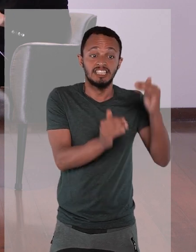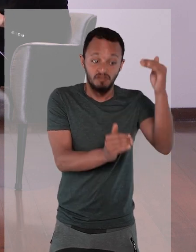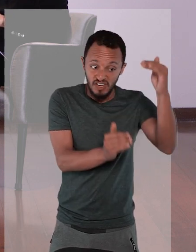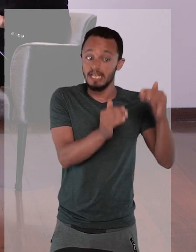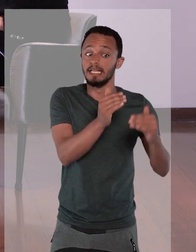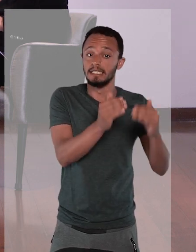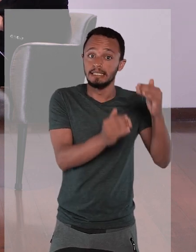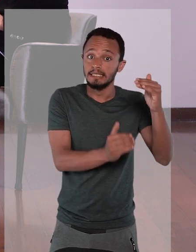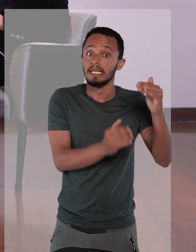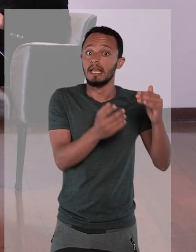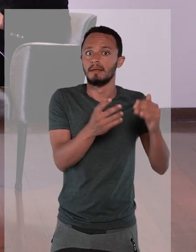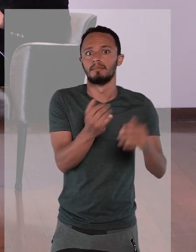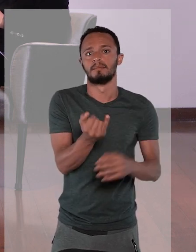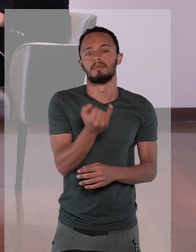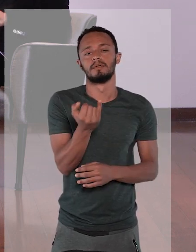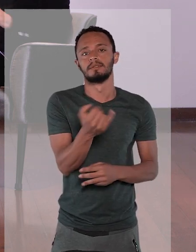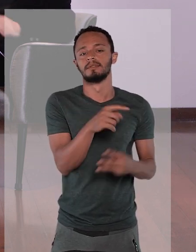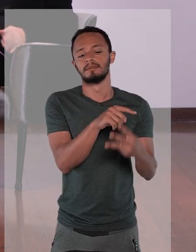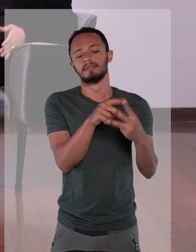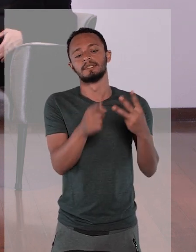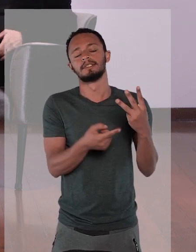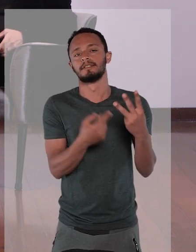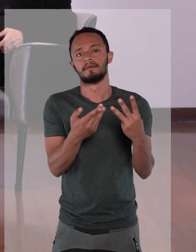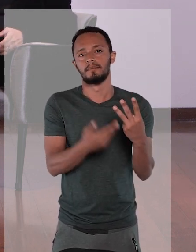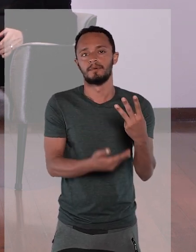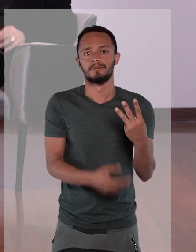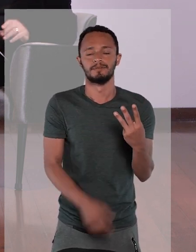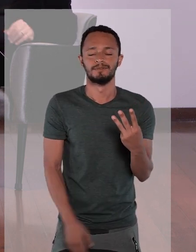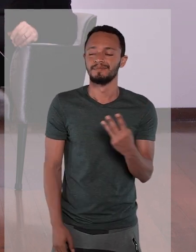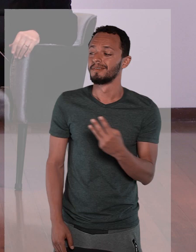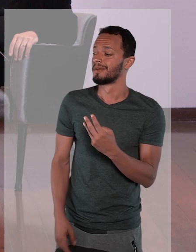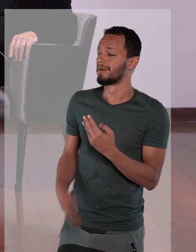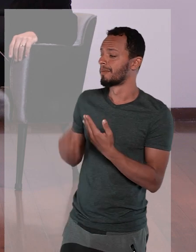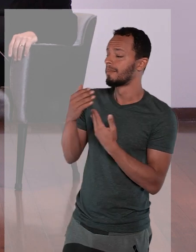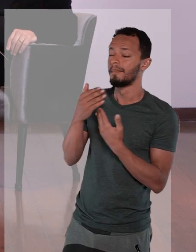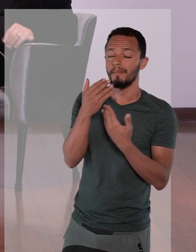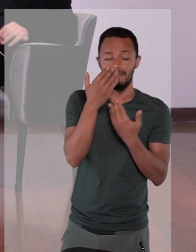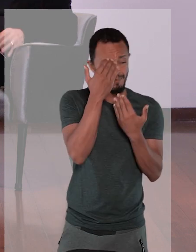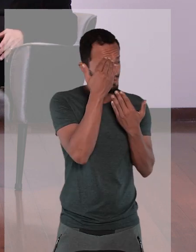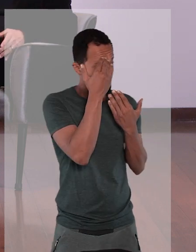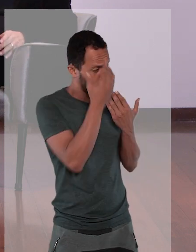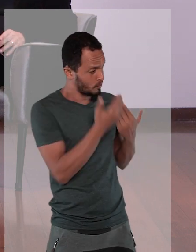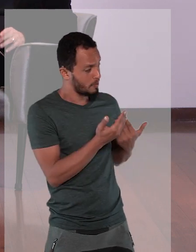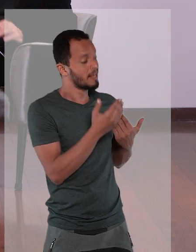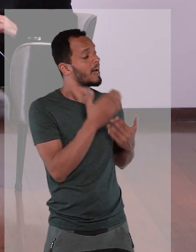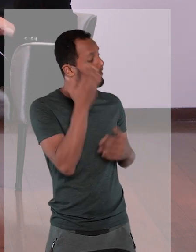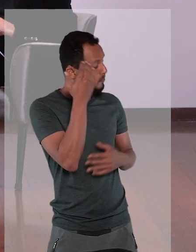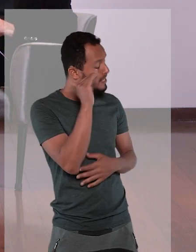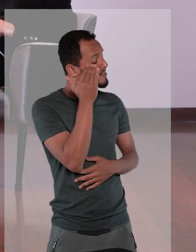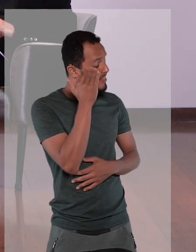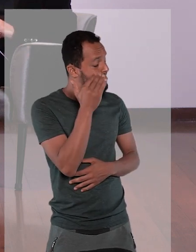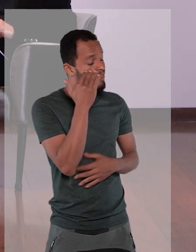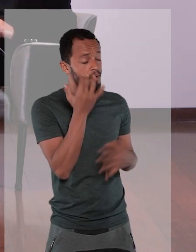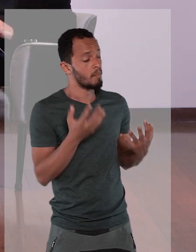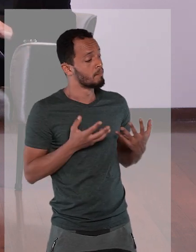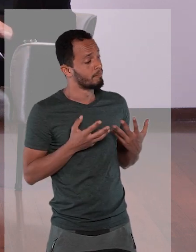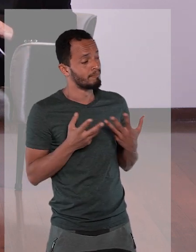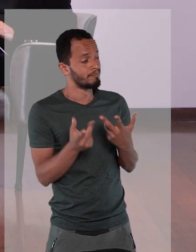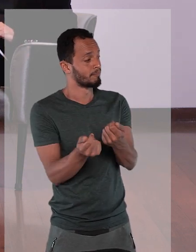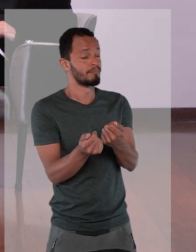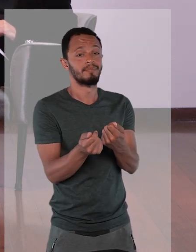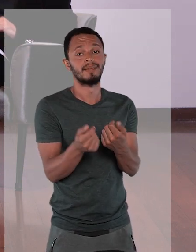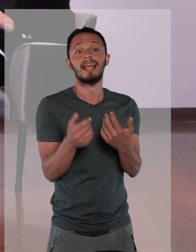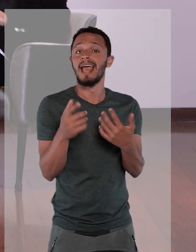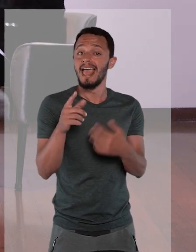pontos. Muito obrigada, entendeu muito bem, né? Entendeu muito bem. Mas é isso, eu acho que nós tivemos o